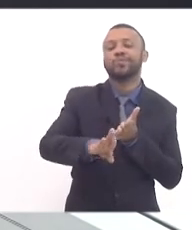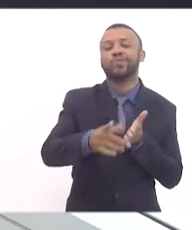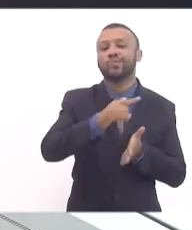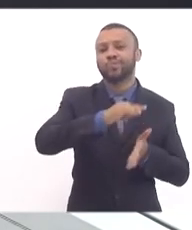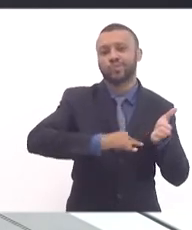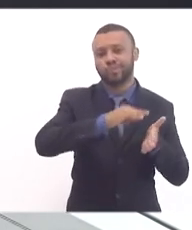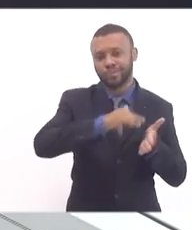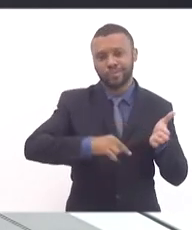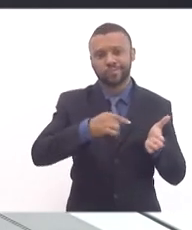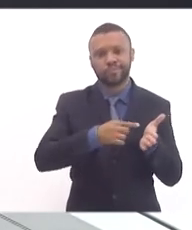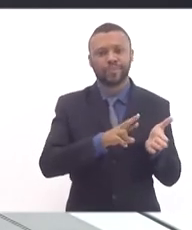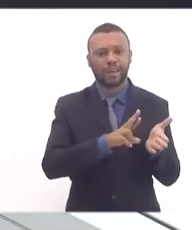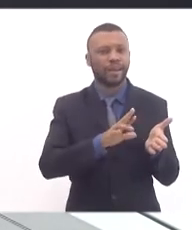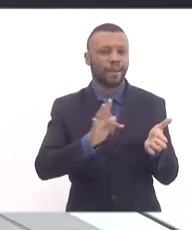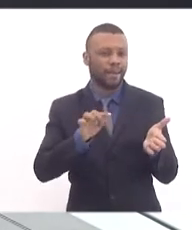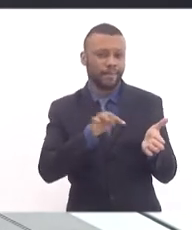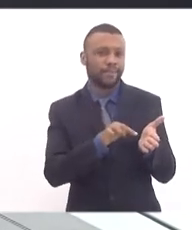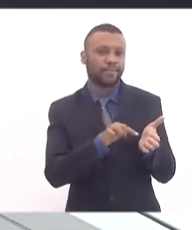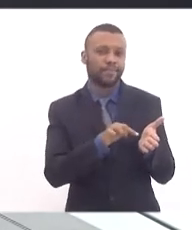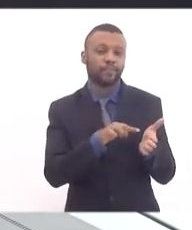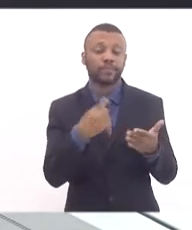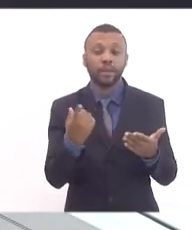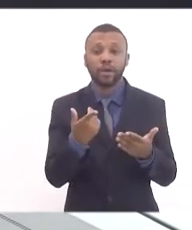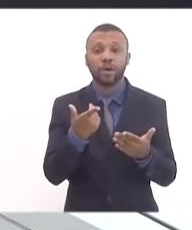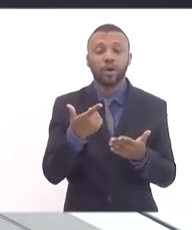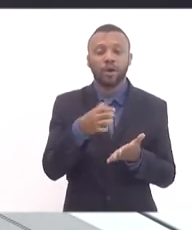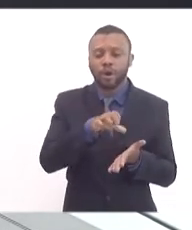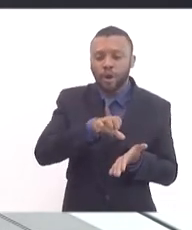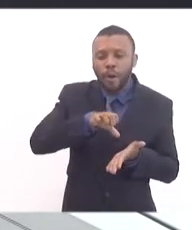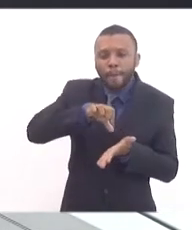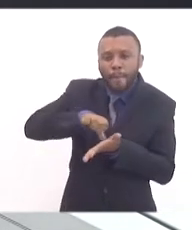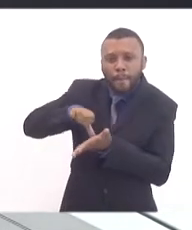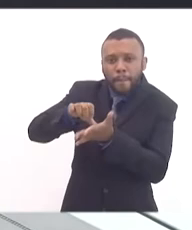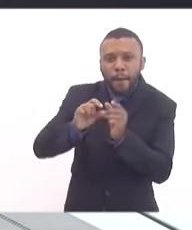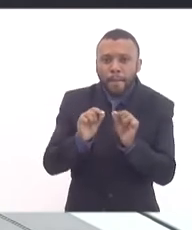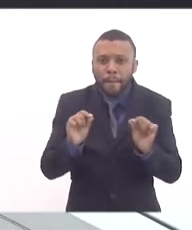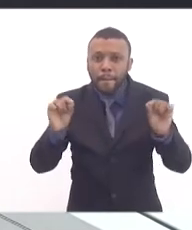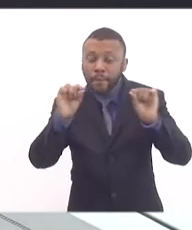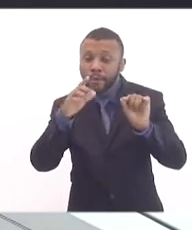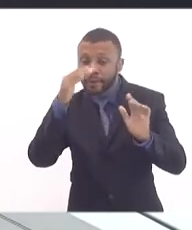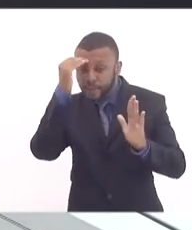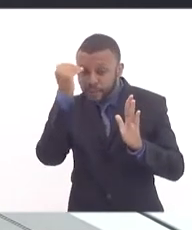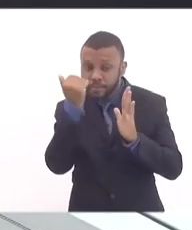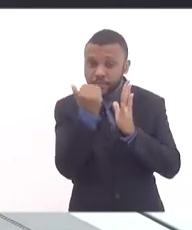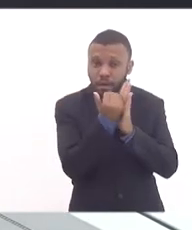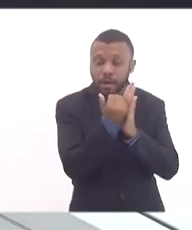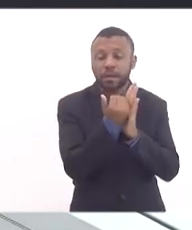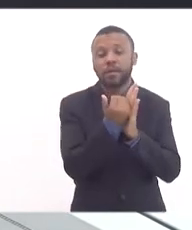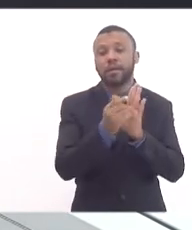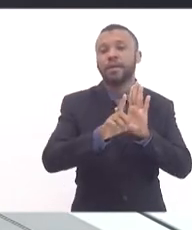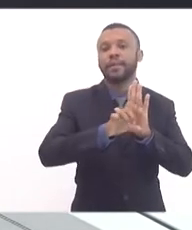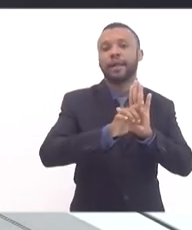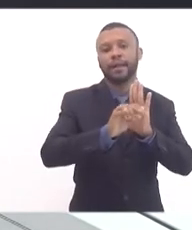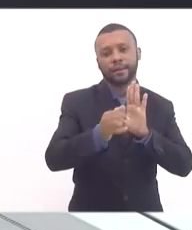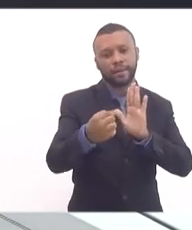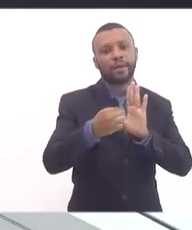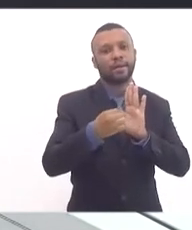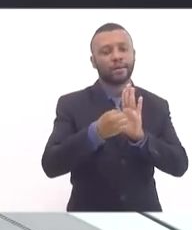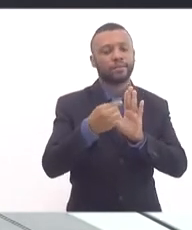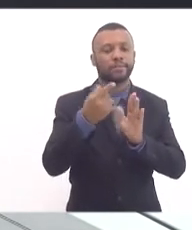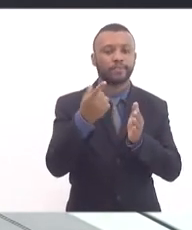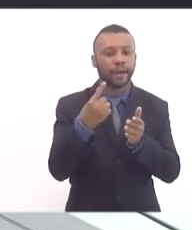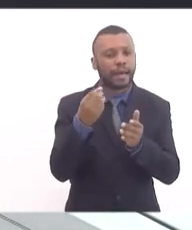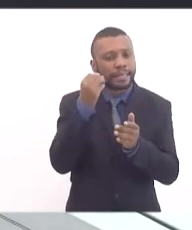Então os órgãos do Governo do Estado dentro dos limites da legalidade da segurança jurídica estão aqui ia Para viabilizar